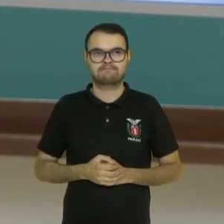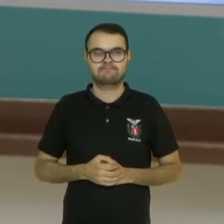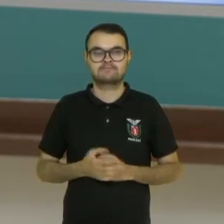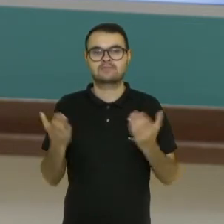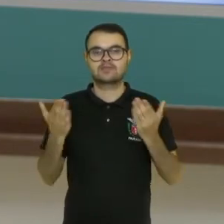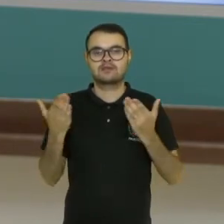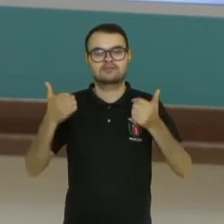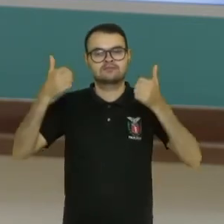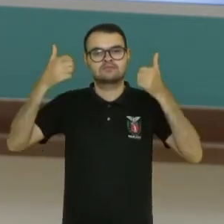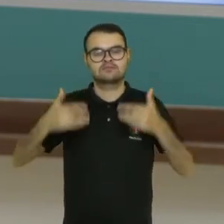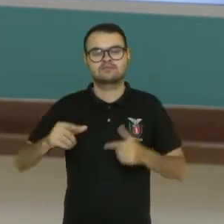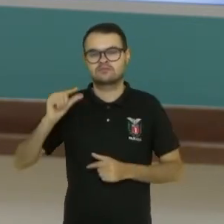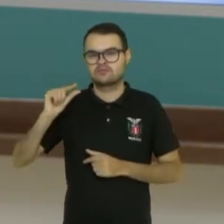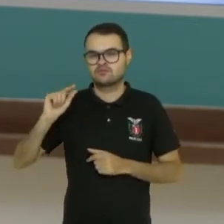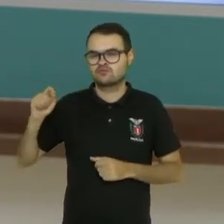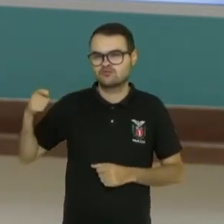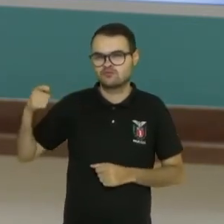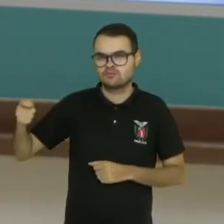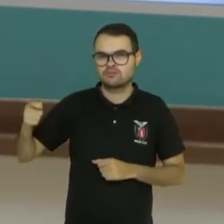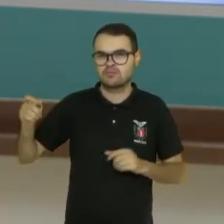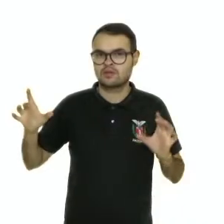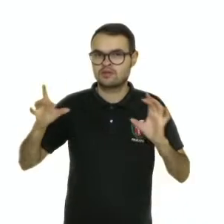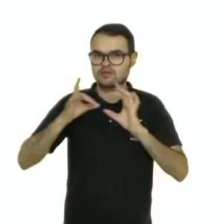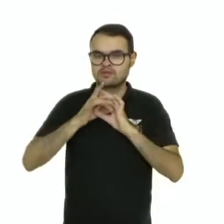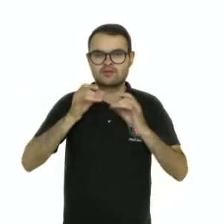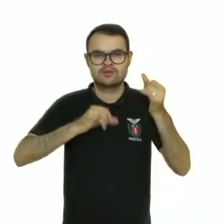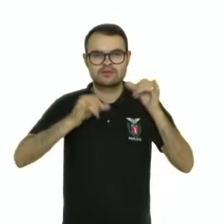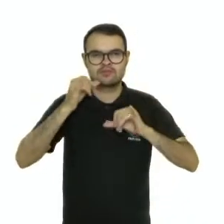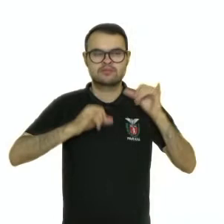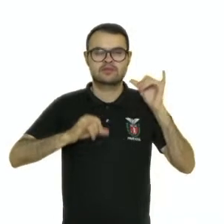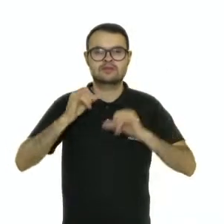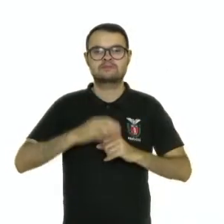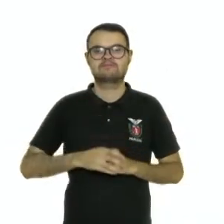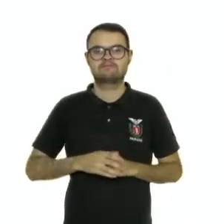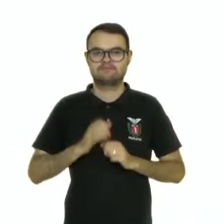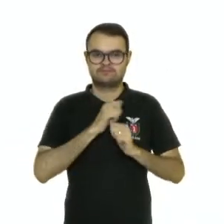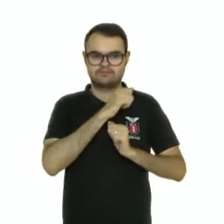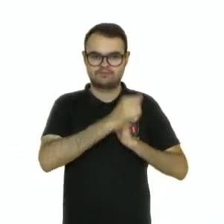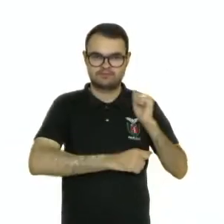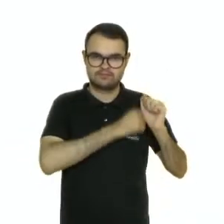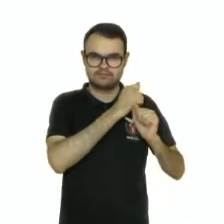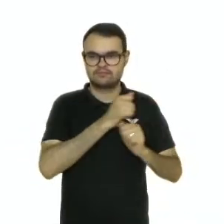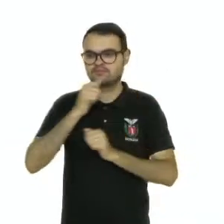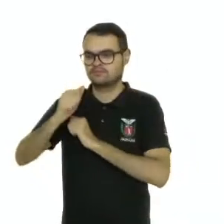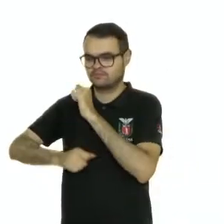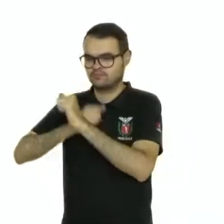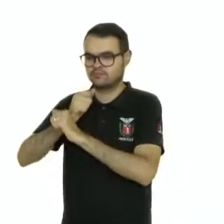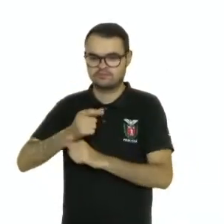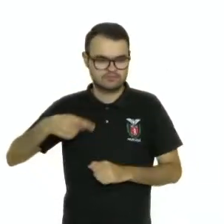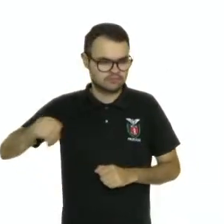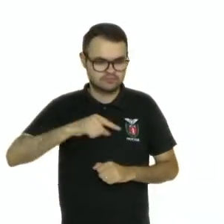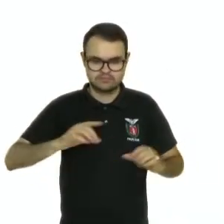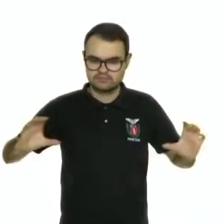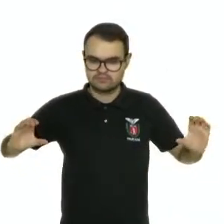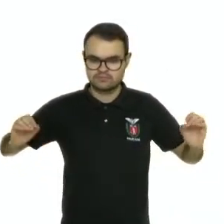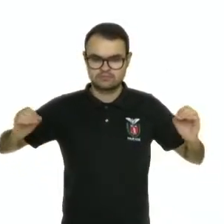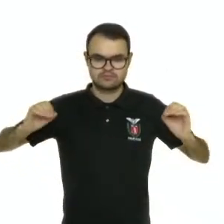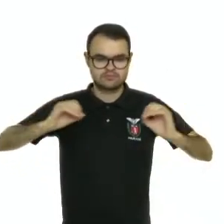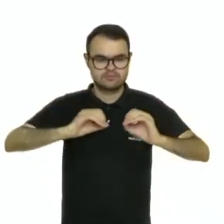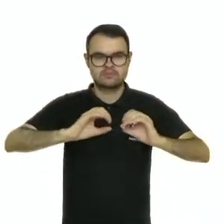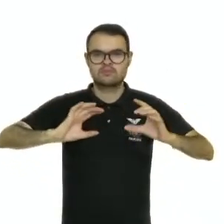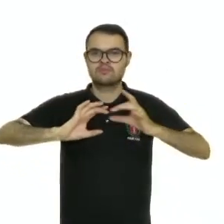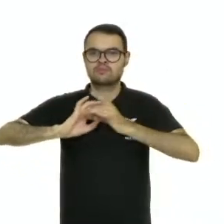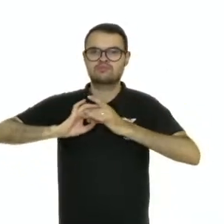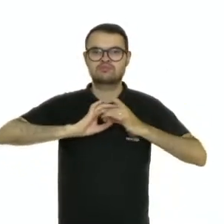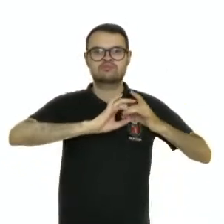Agora vamos falar um pouquinho mais sobre as ligações químicas. Então, olha só, os átomos fazem ligações químicas para se estabilizarem.